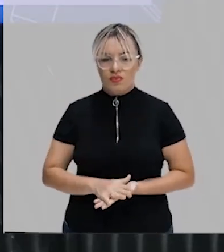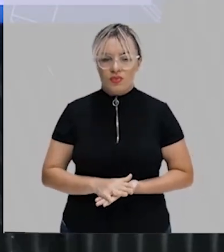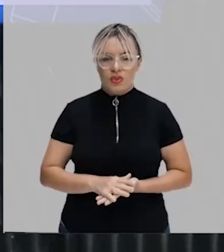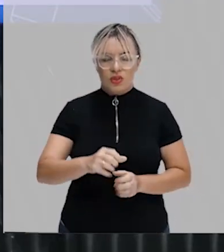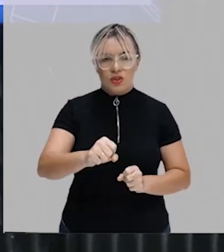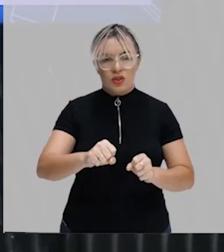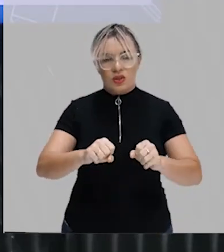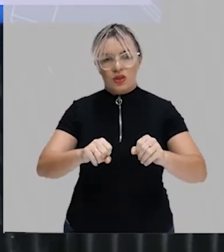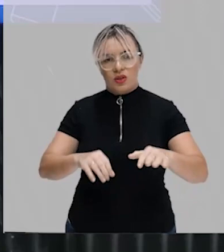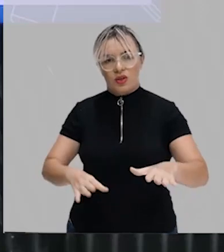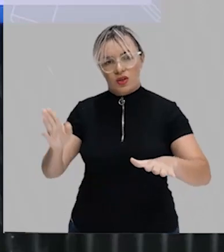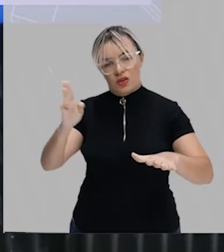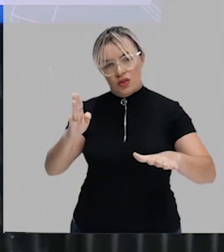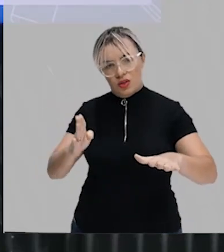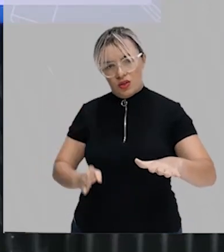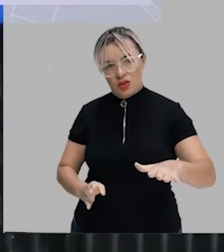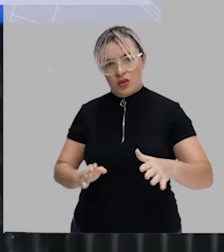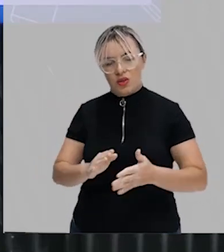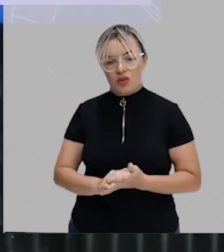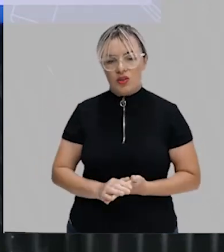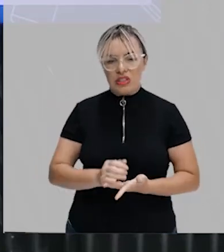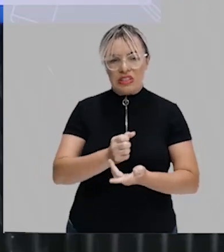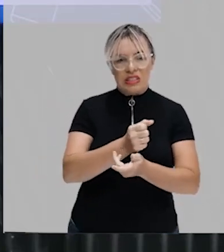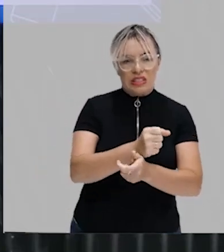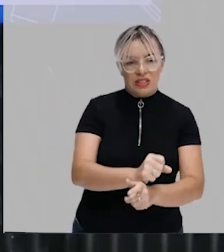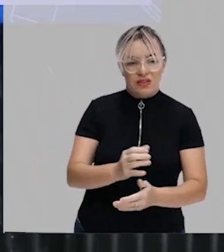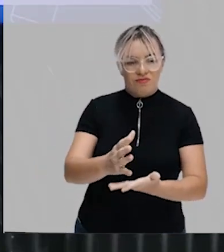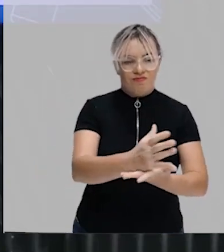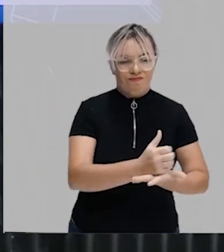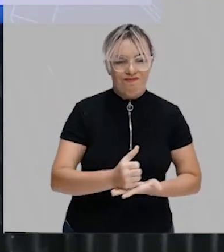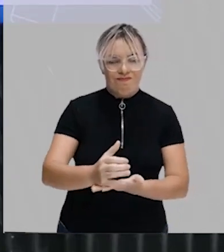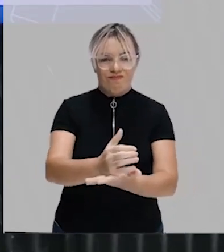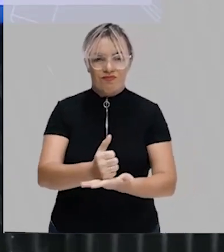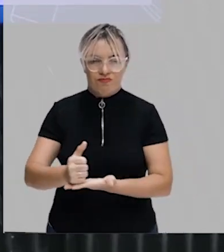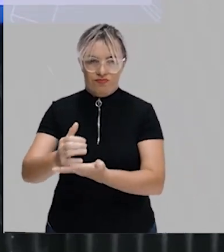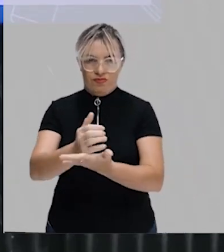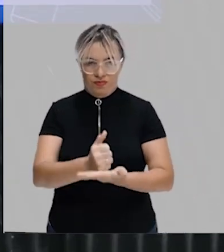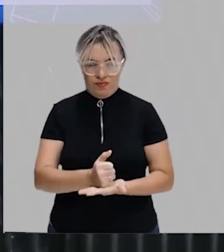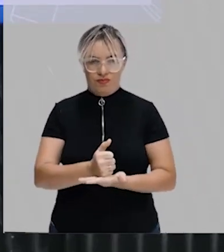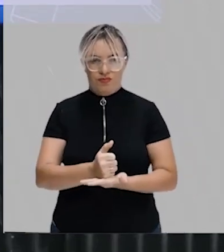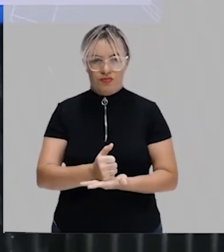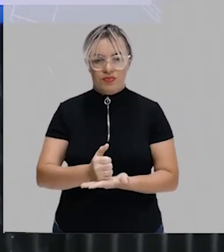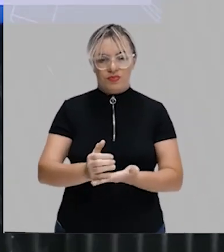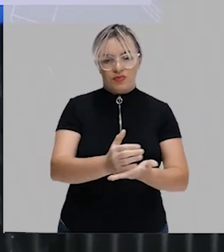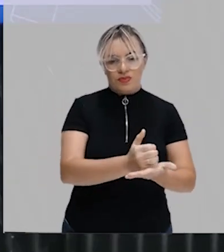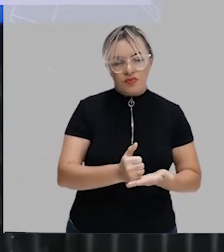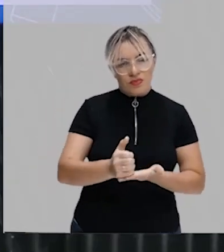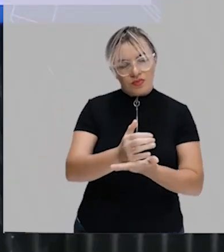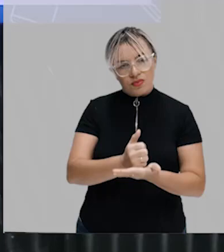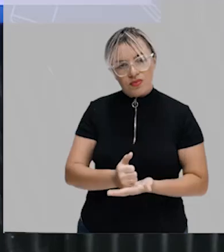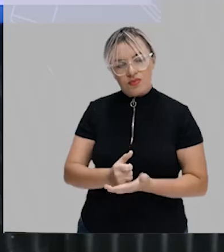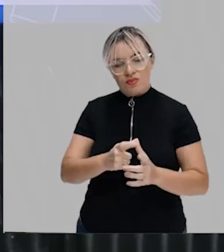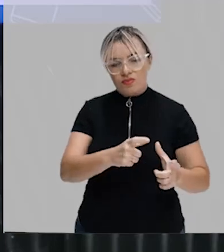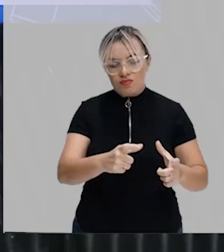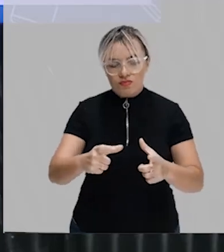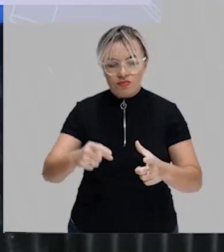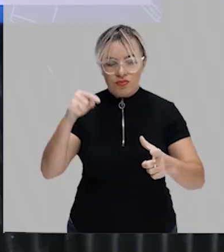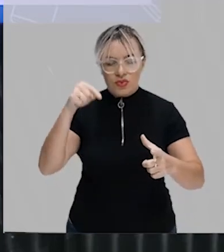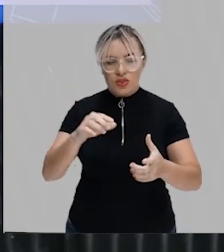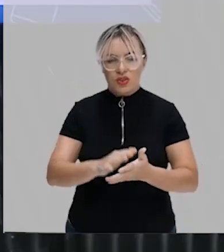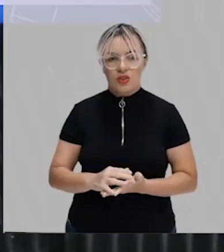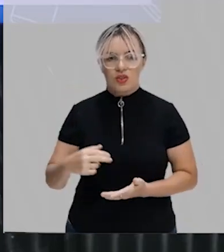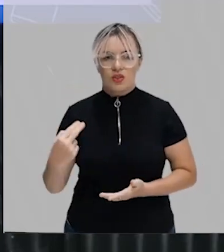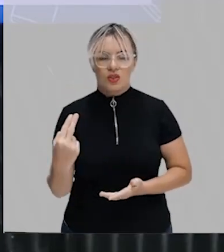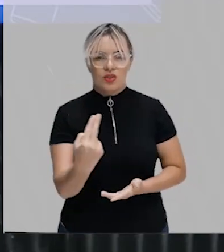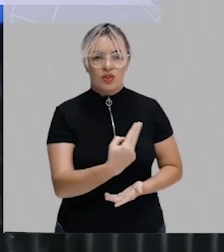uma colônia de exploração. Ela deveria ser uma colônia de exploração, onde nós teremos, inclusive,